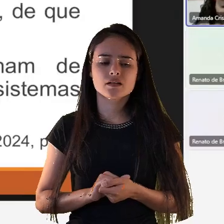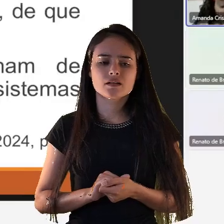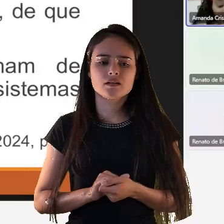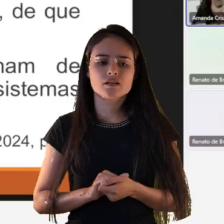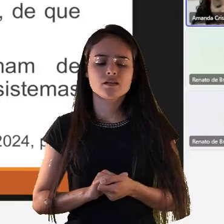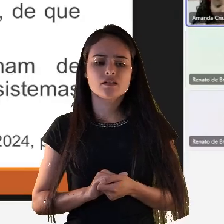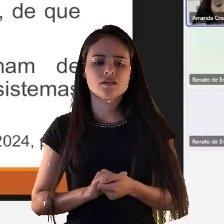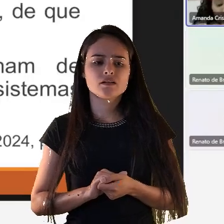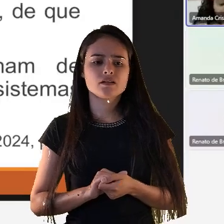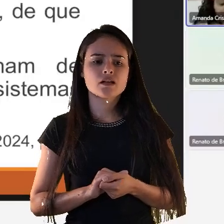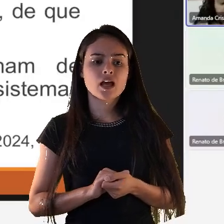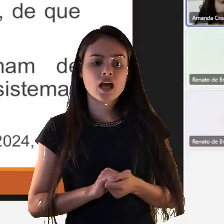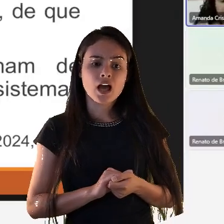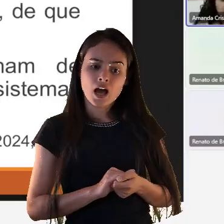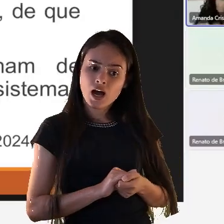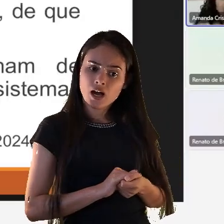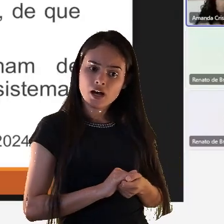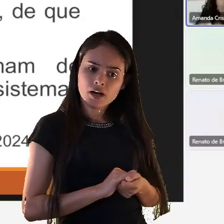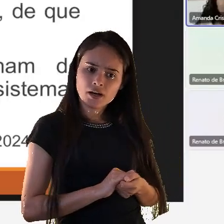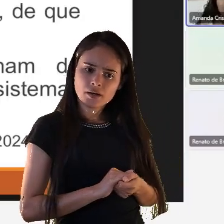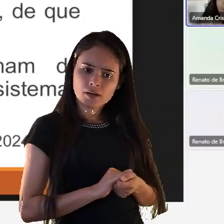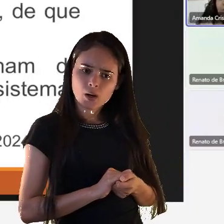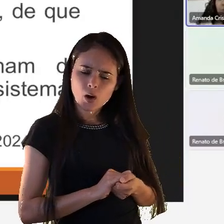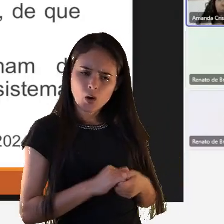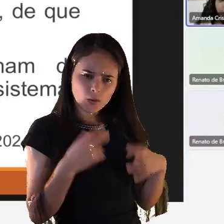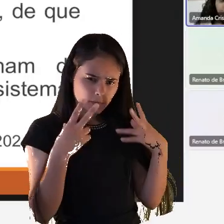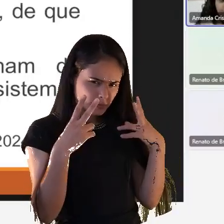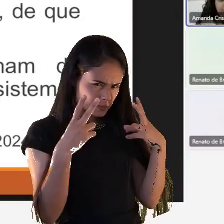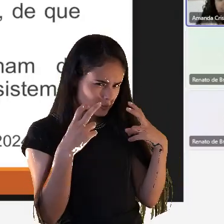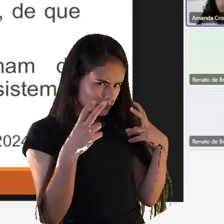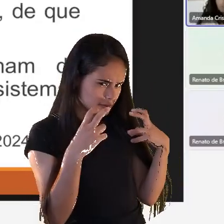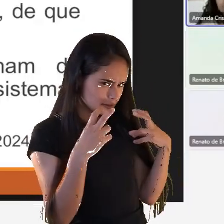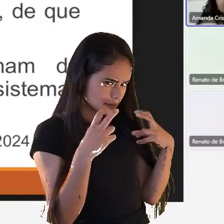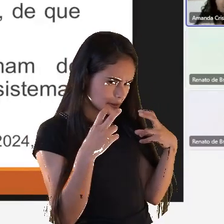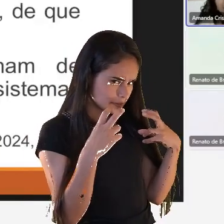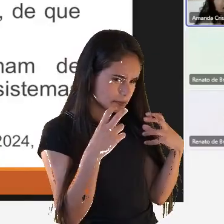que a gente já começa a ter que desconstruir